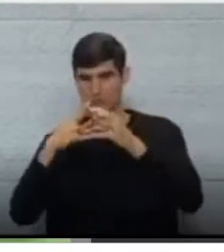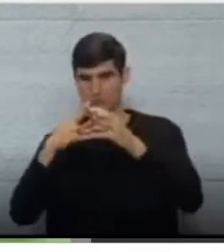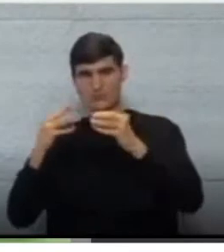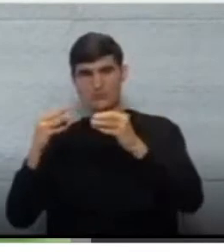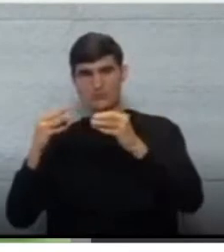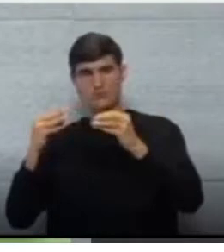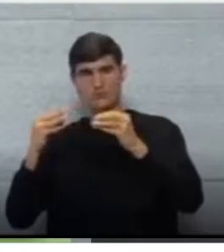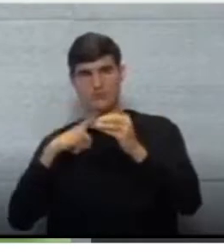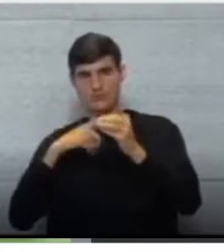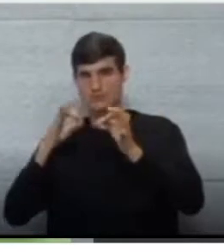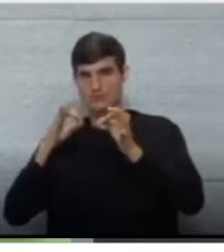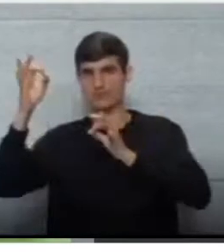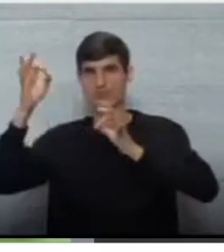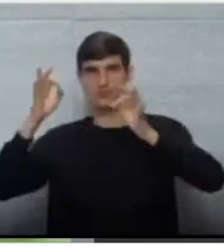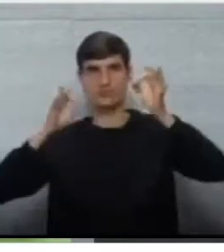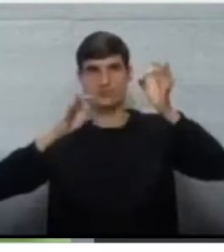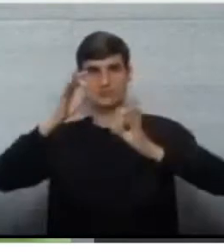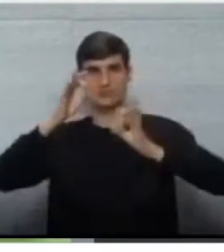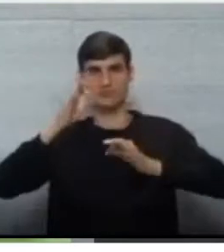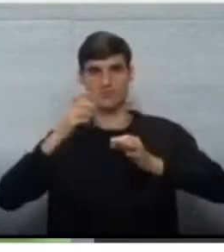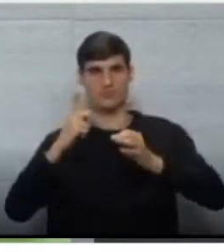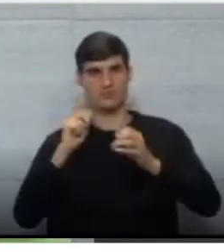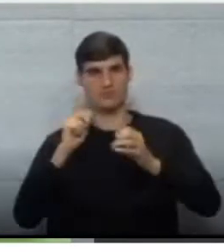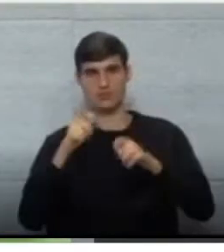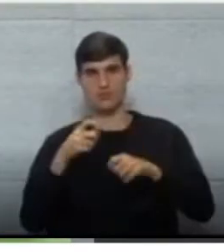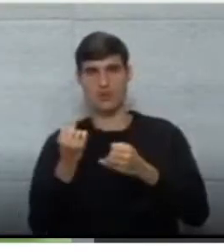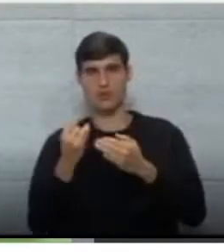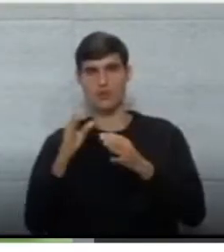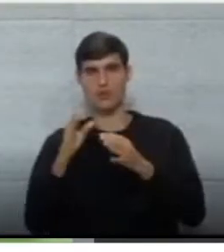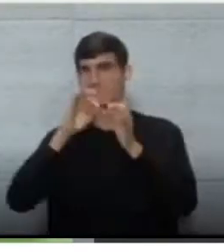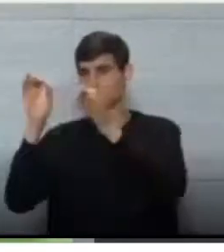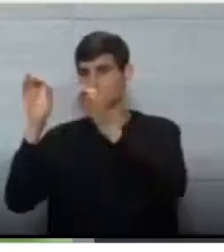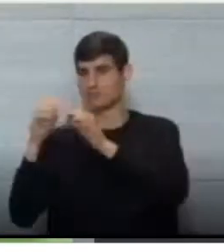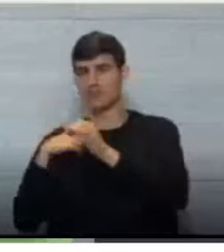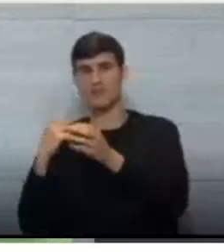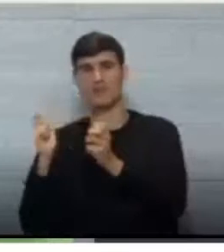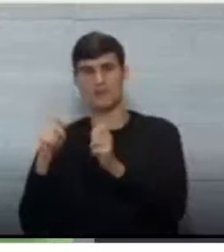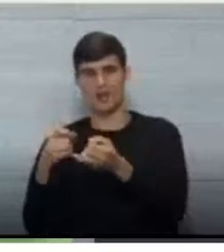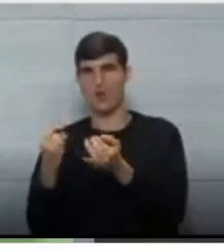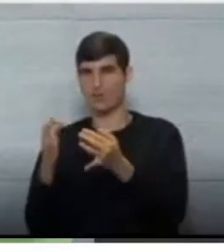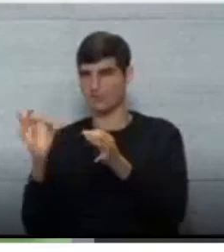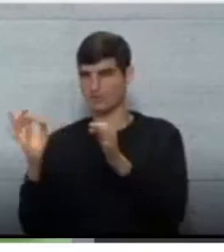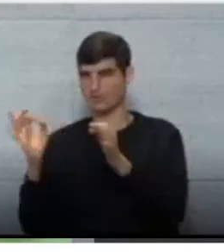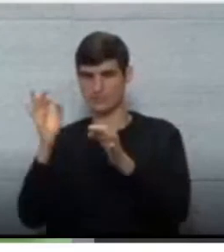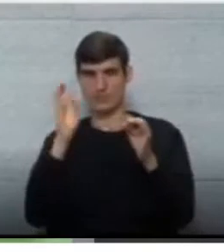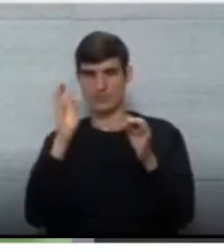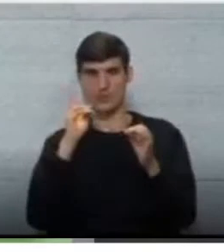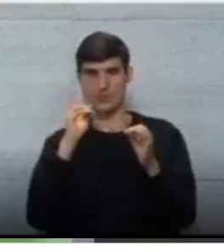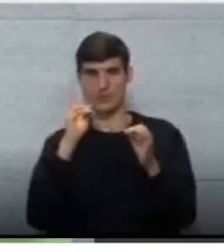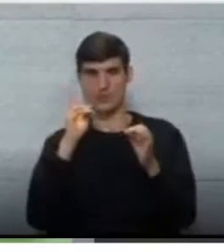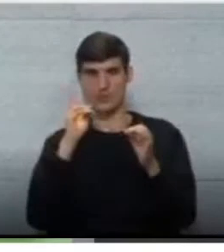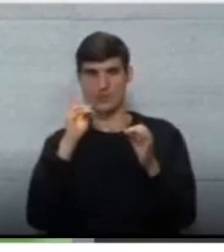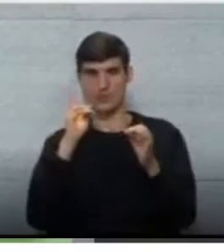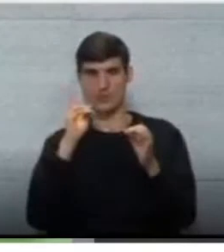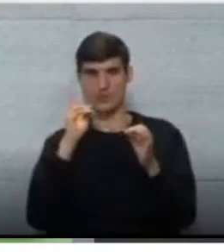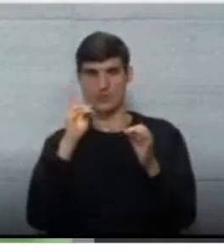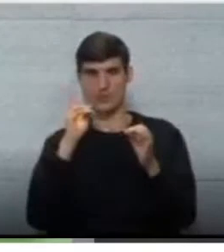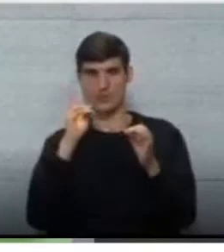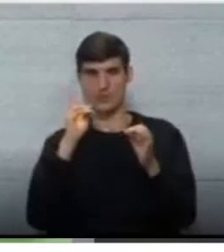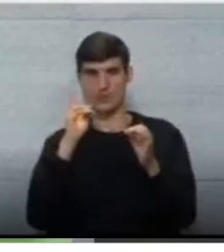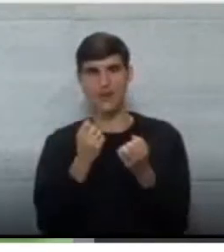mas há muitas colônias, não dá para contar. E no 10-4 agora a gente tem uma concentração, uma quantidade ótima para fazer